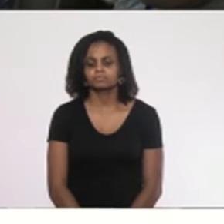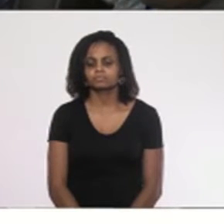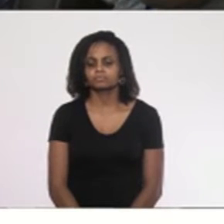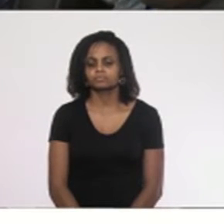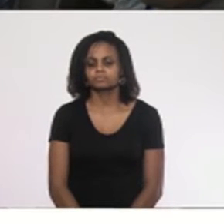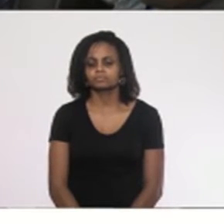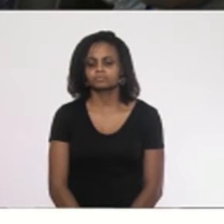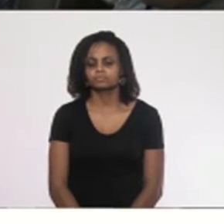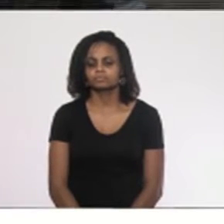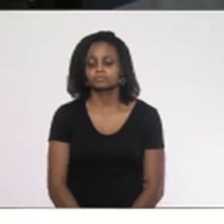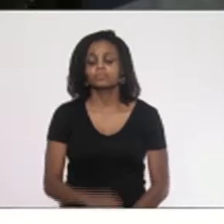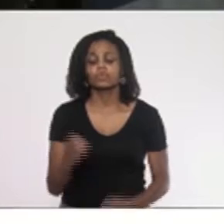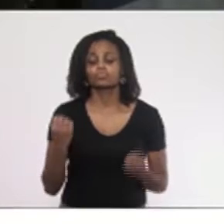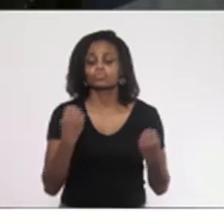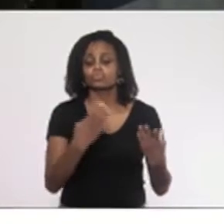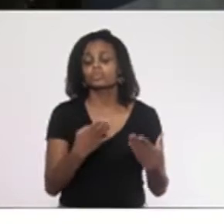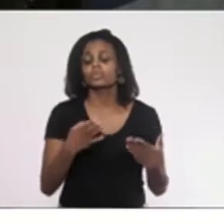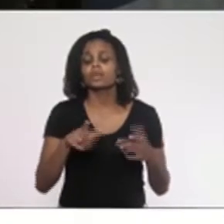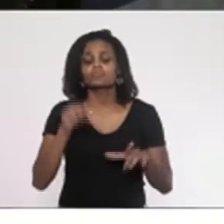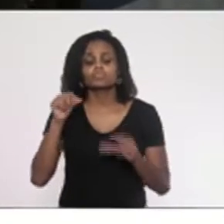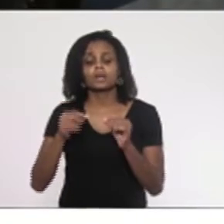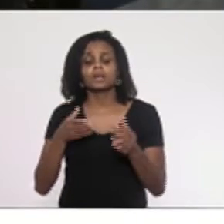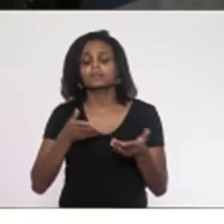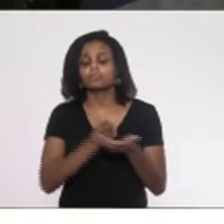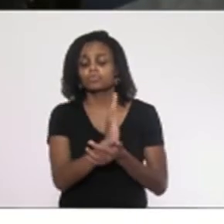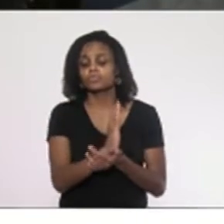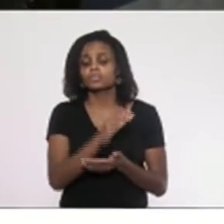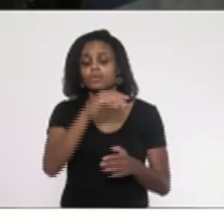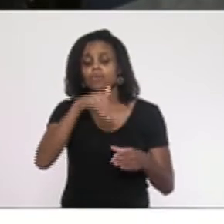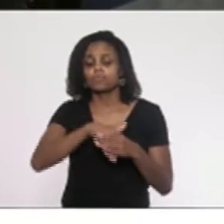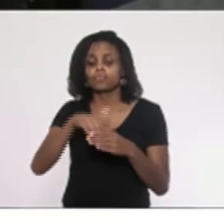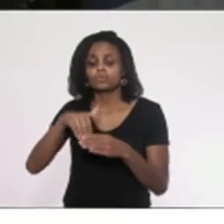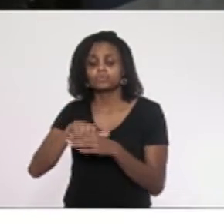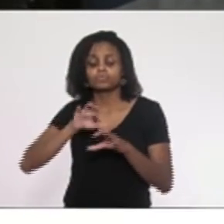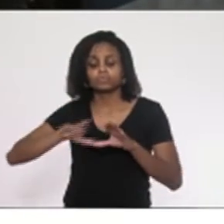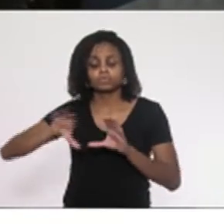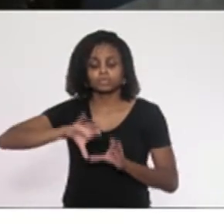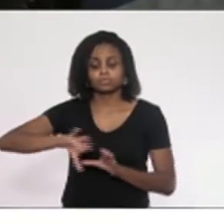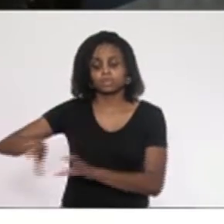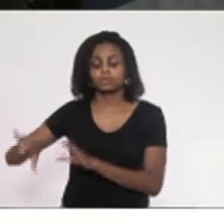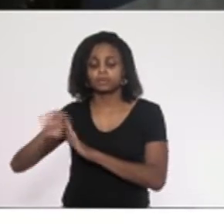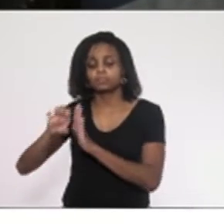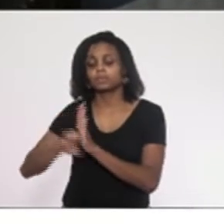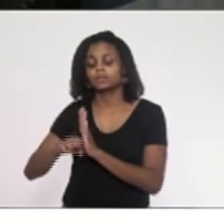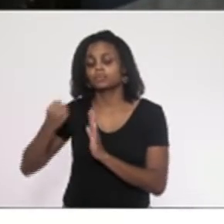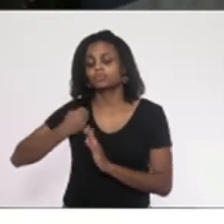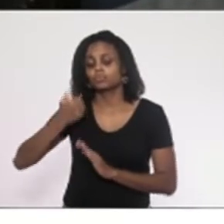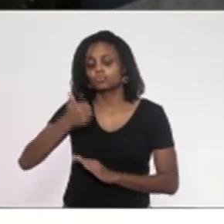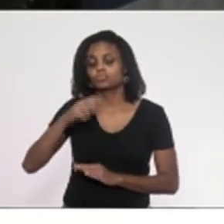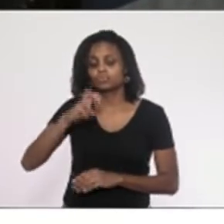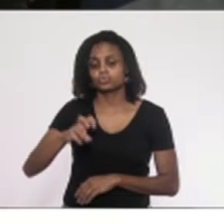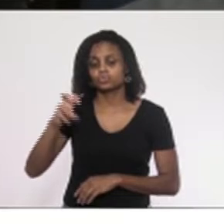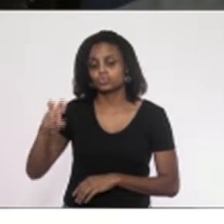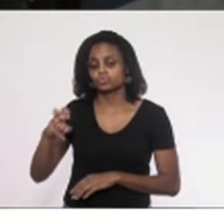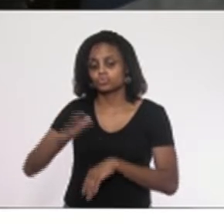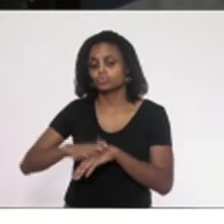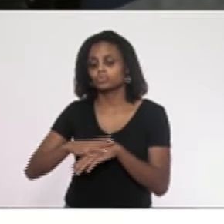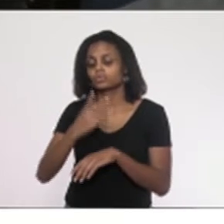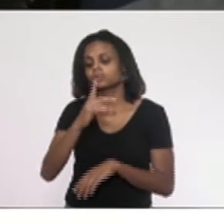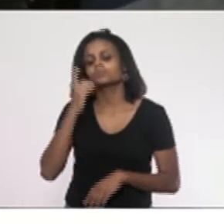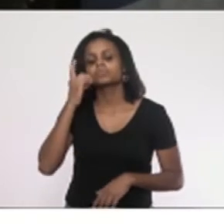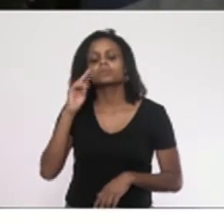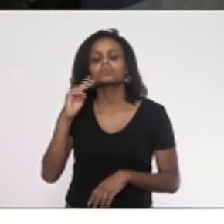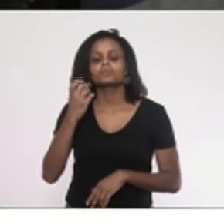Seja concedido destaque para aprovação de votação em separada a emenda aditiva de número 155, de autoria do deputado